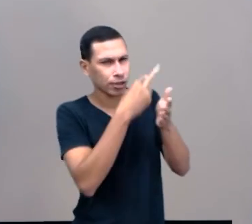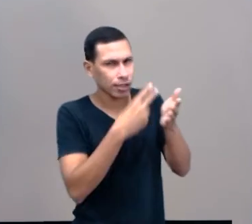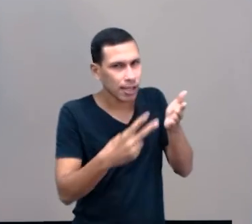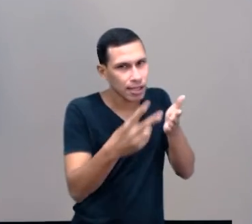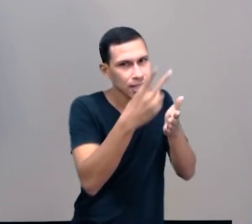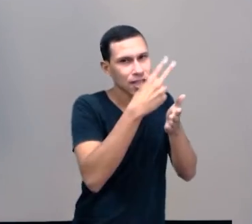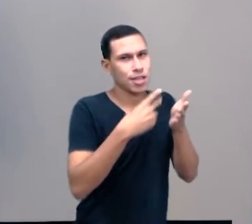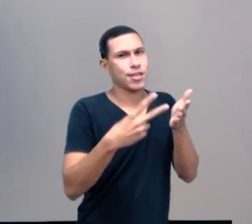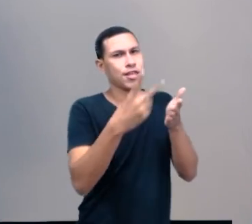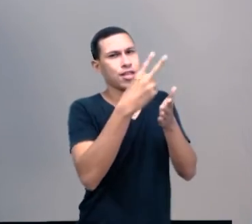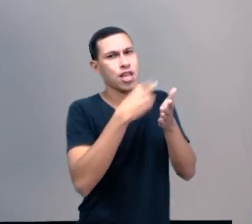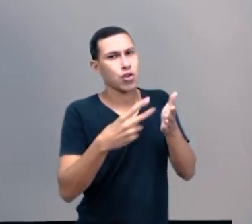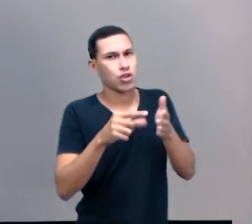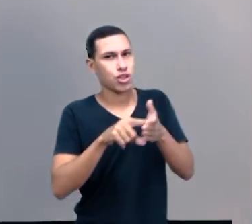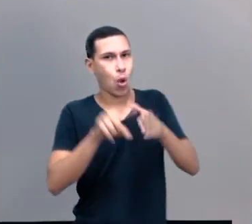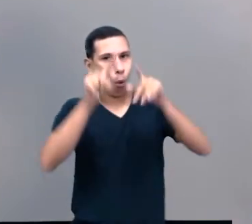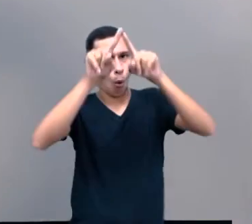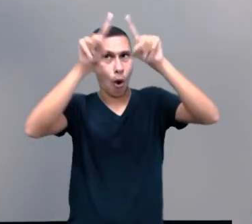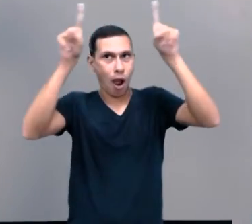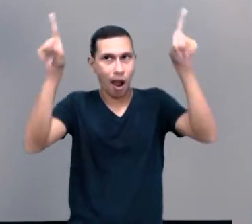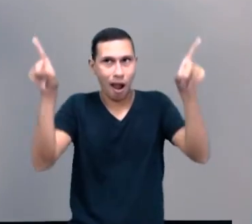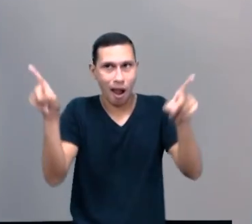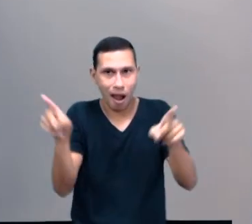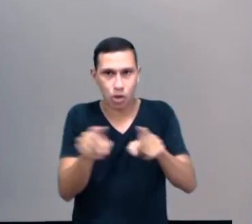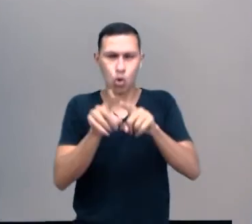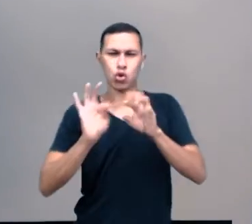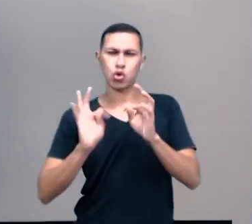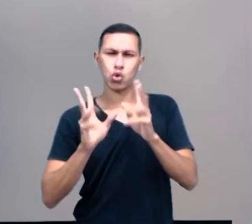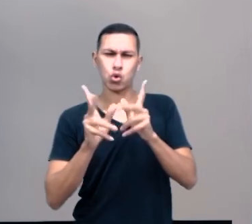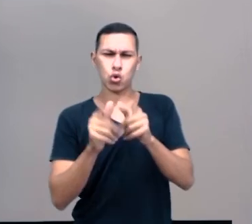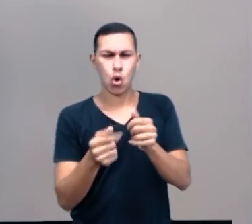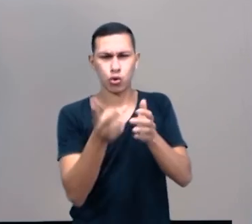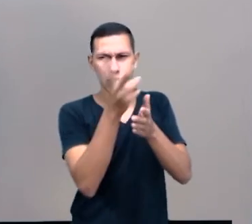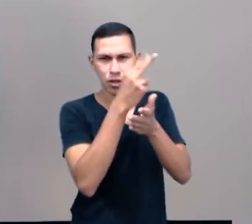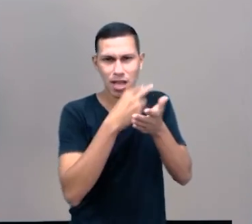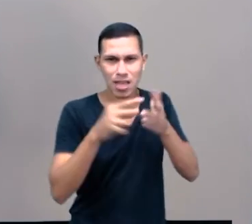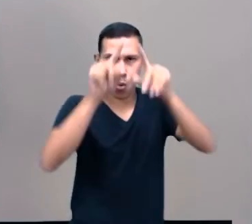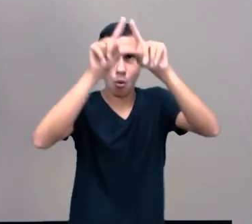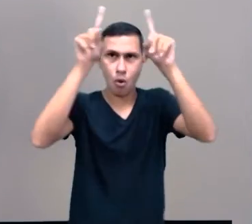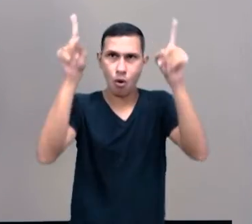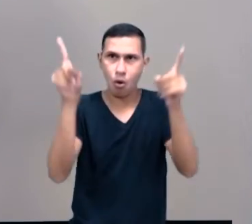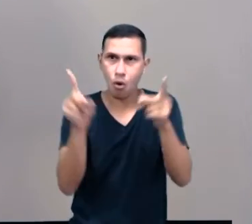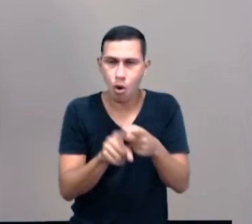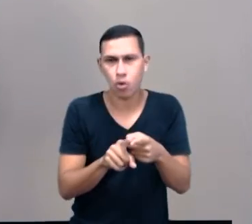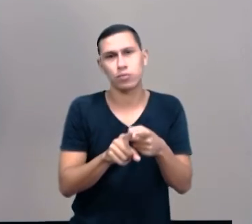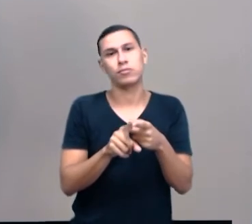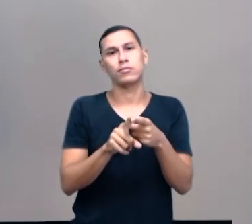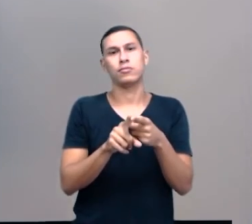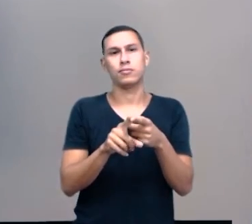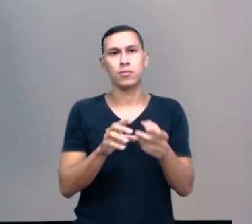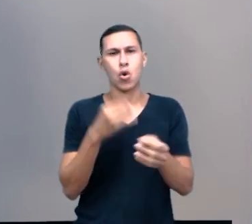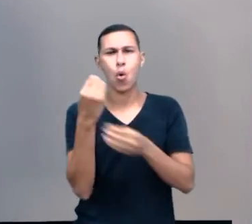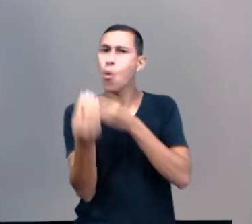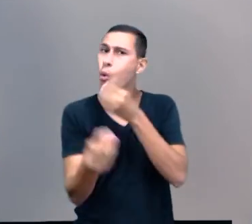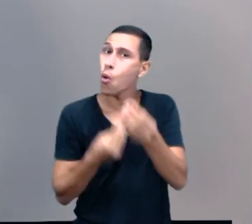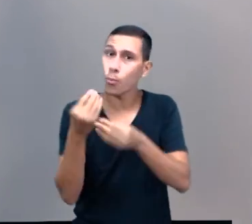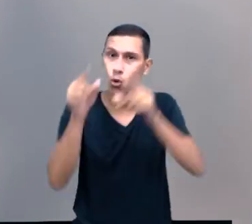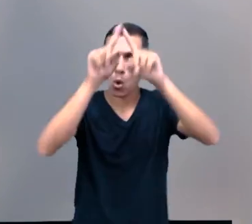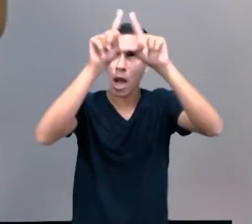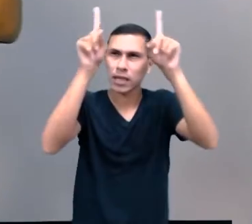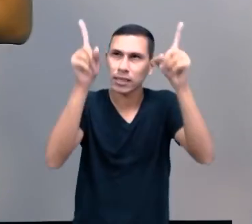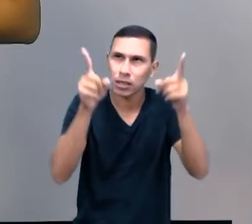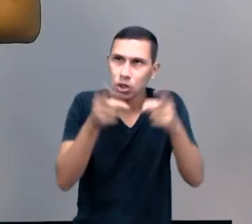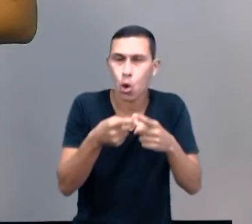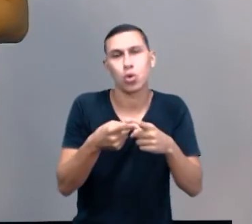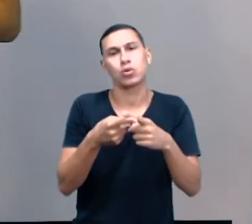eles são completamente arredondados. Observem todos os riscos desse desenho, como eles são